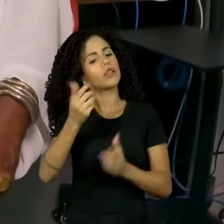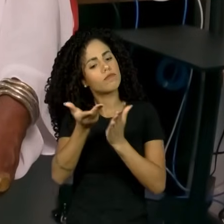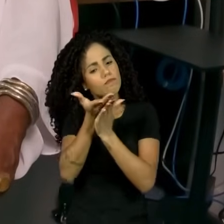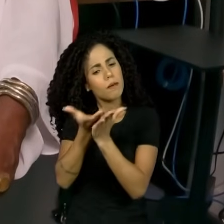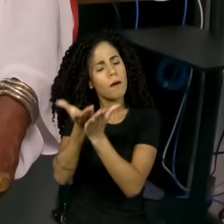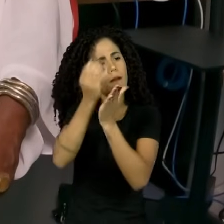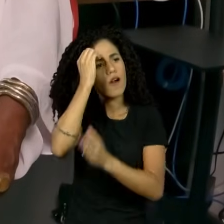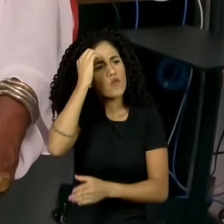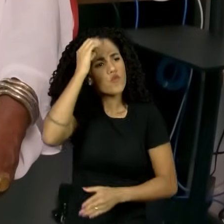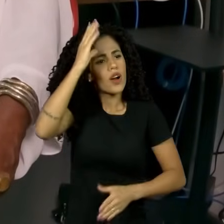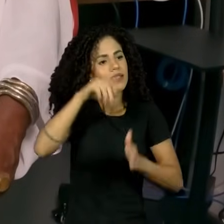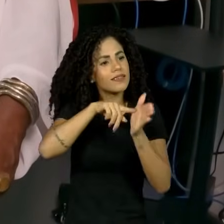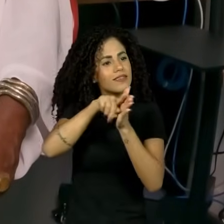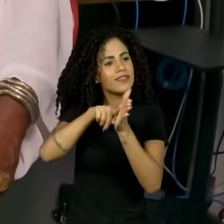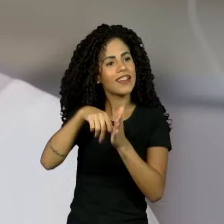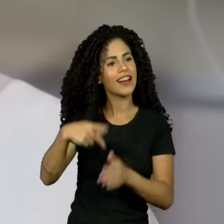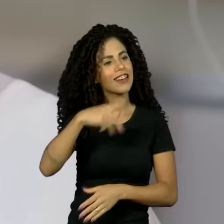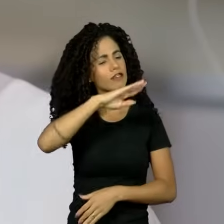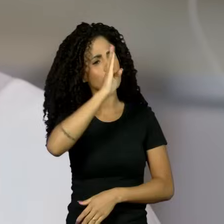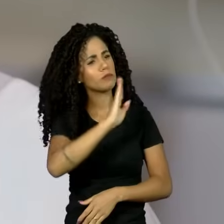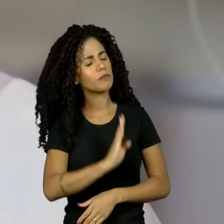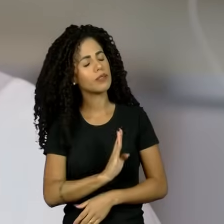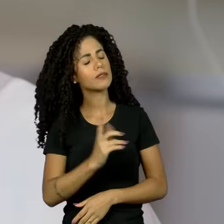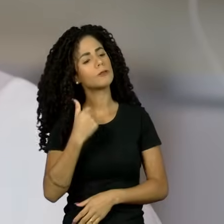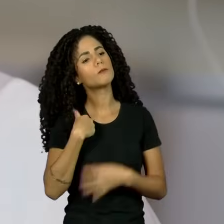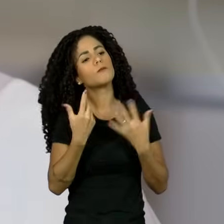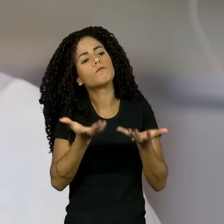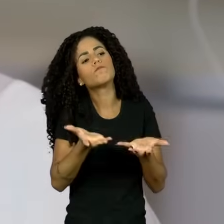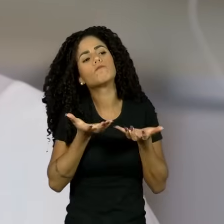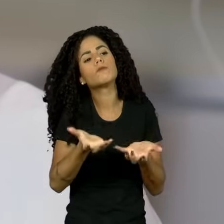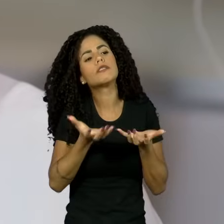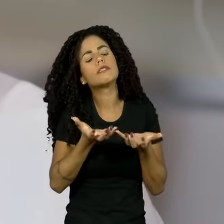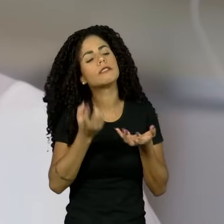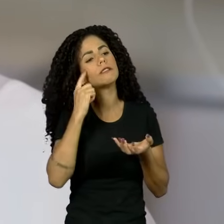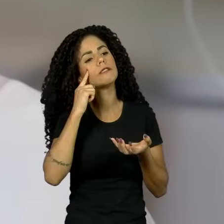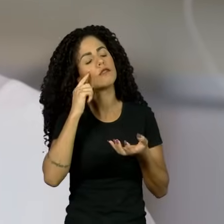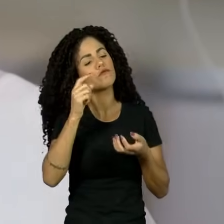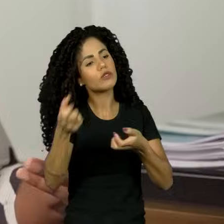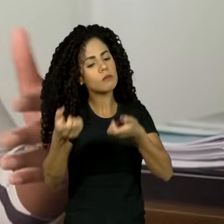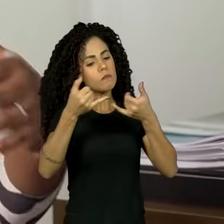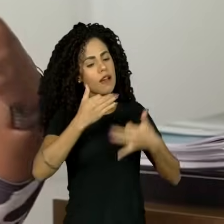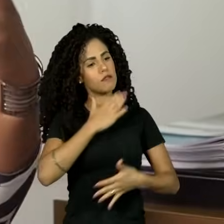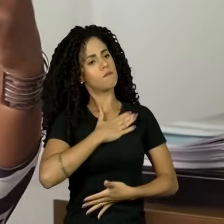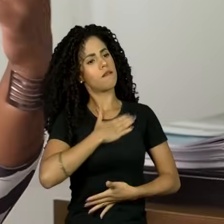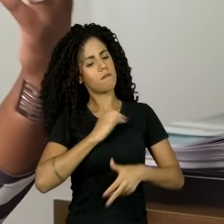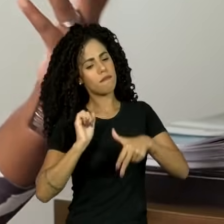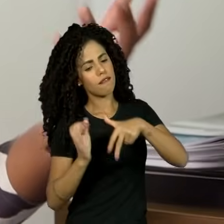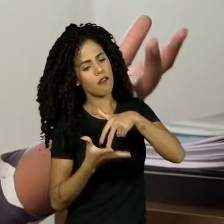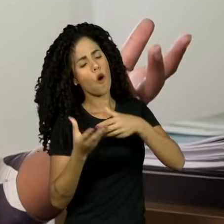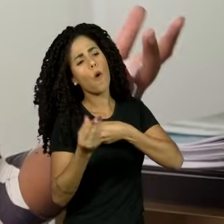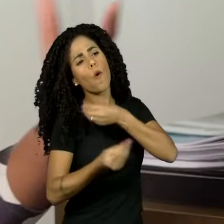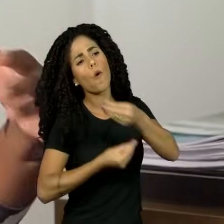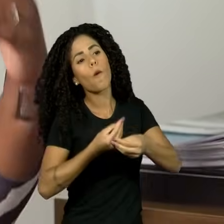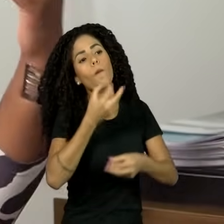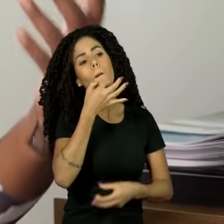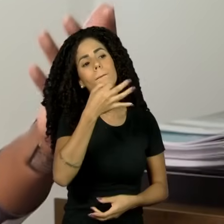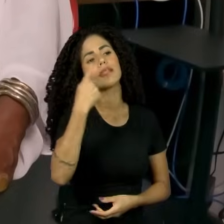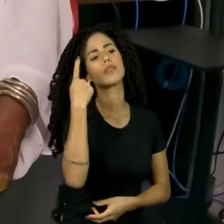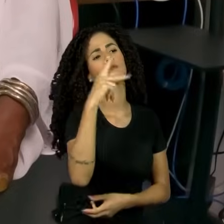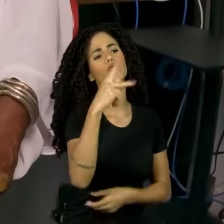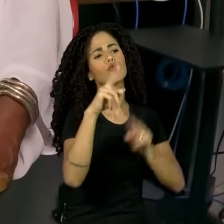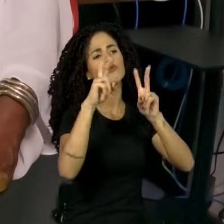intelectualidade brasileira e eu queria te ouvir novamente aqui no programa. Como é que você enxerga